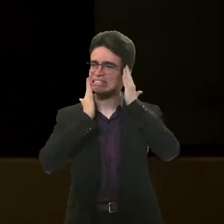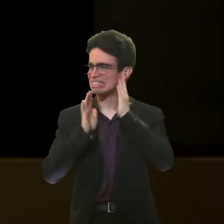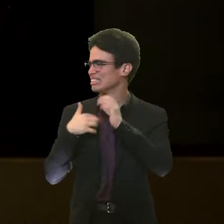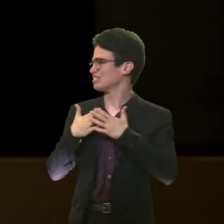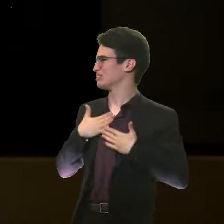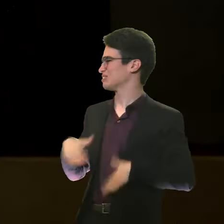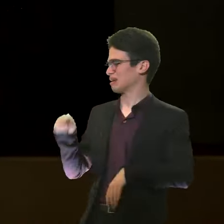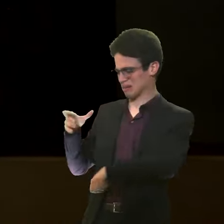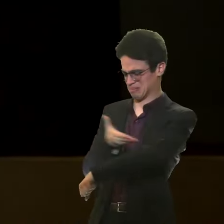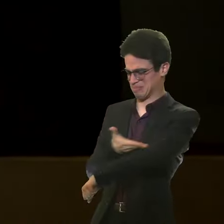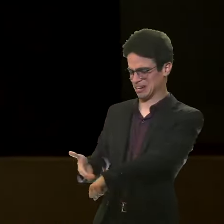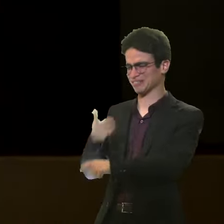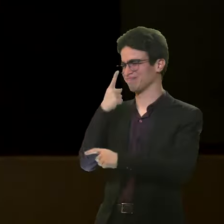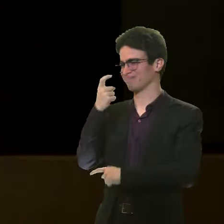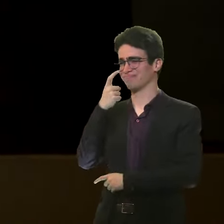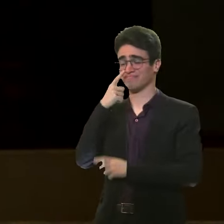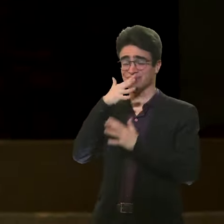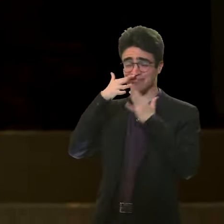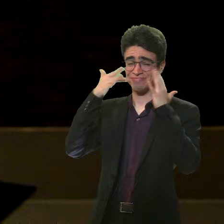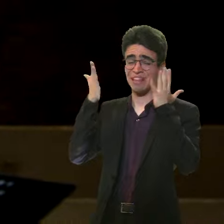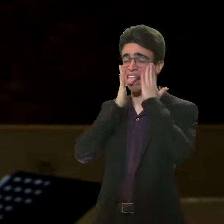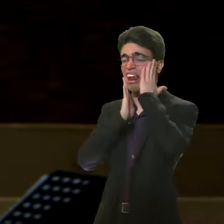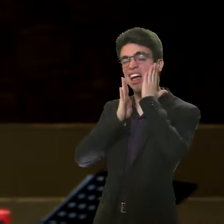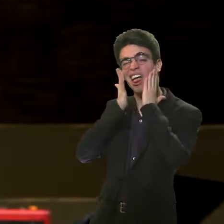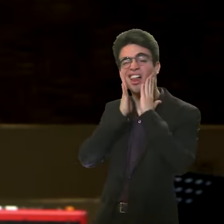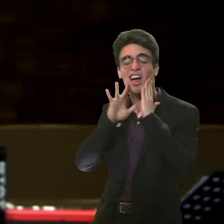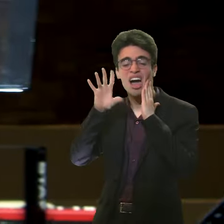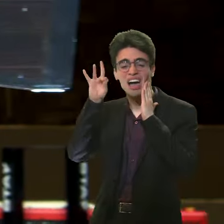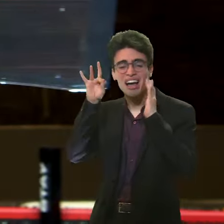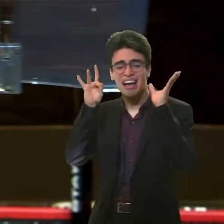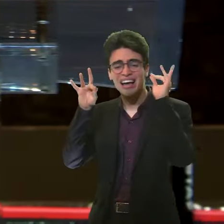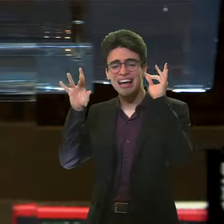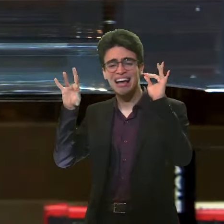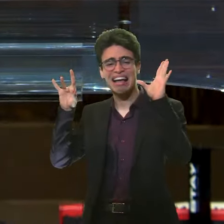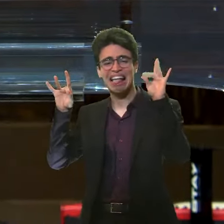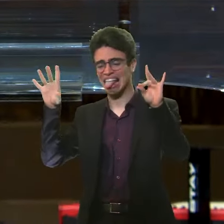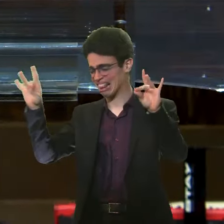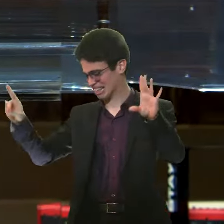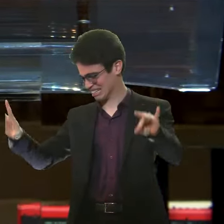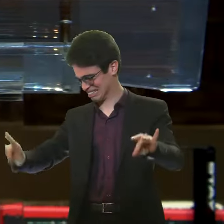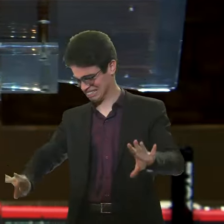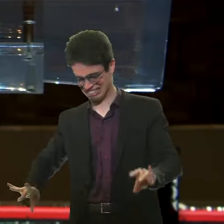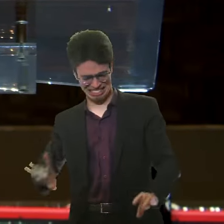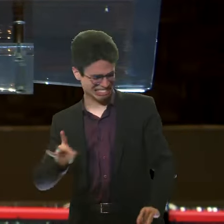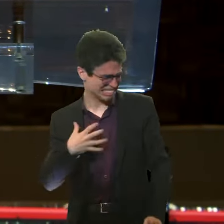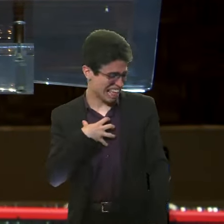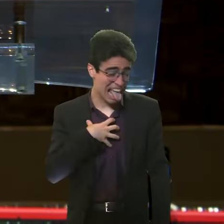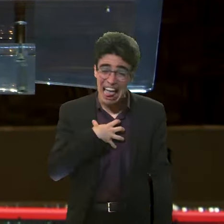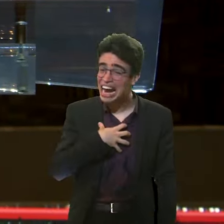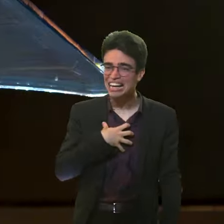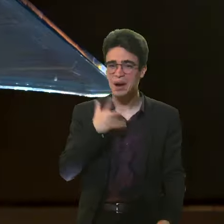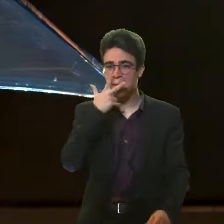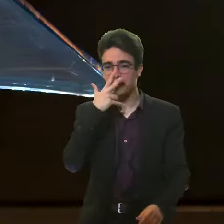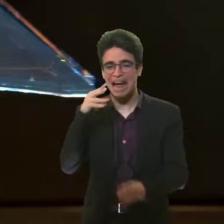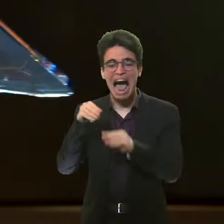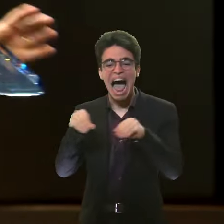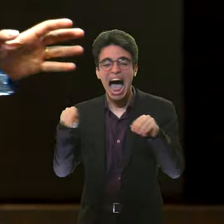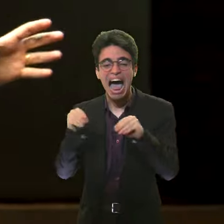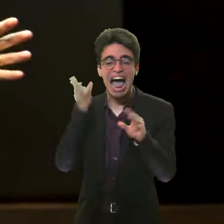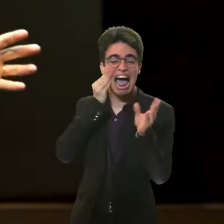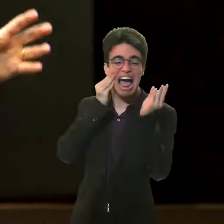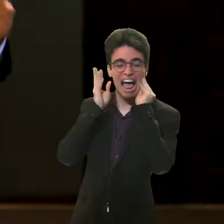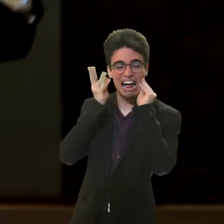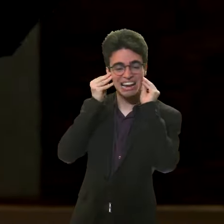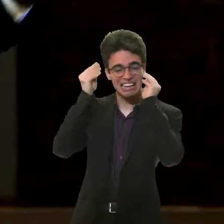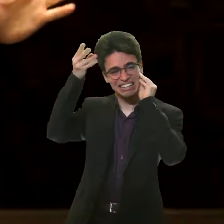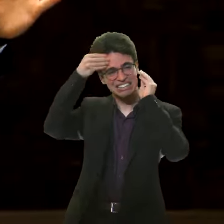branco. O cheiro era bom, mas dava uma agonia, parecia que encostava daí na areia, virava uma coxinha que grudava tudo, ficava a milanesa assim, sabe? Eu nunca